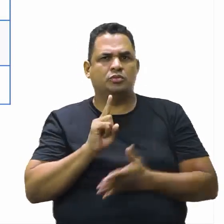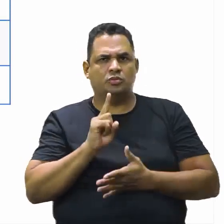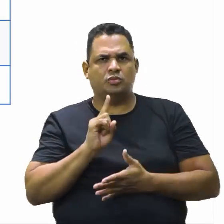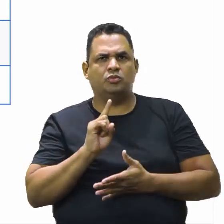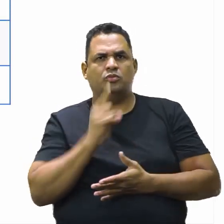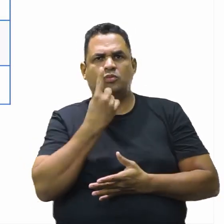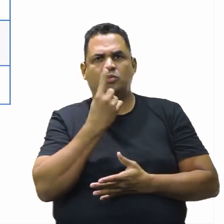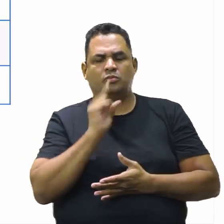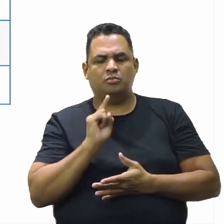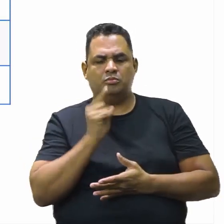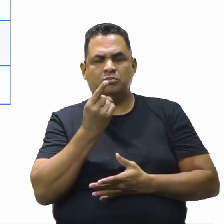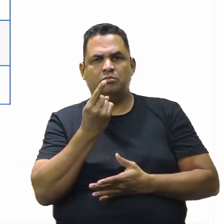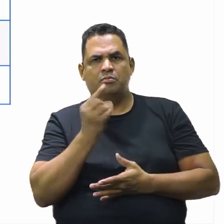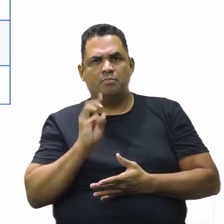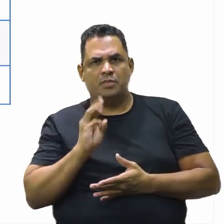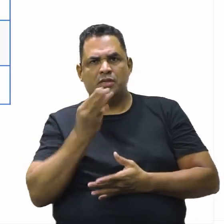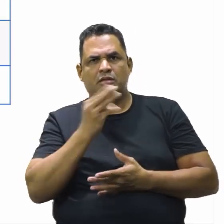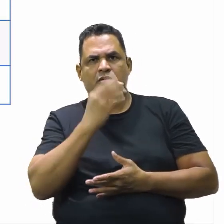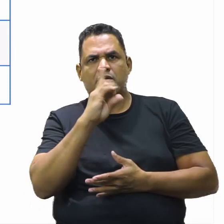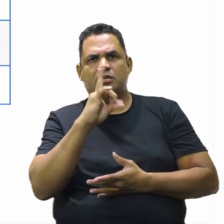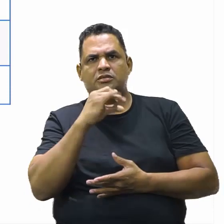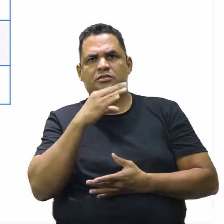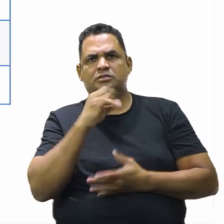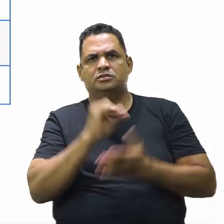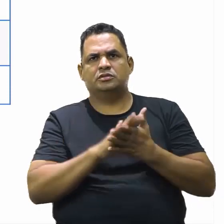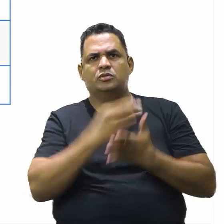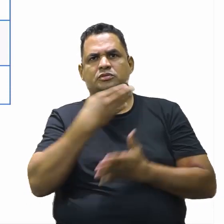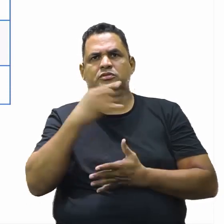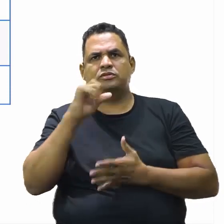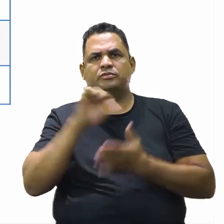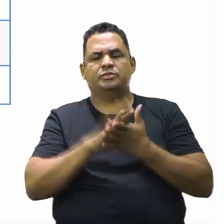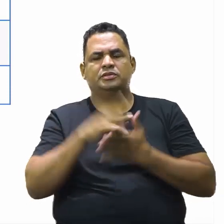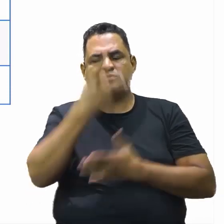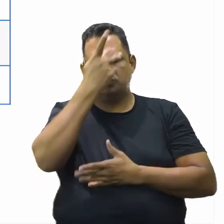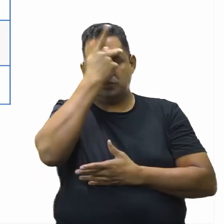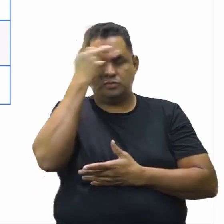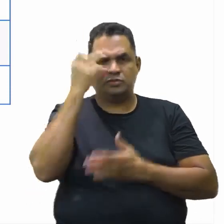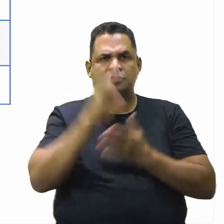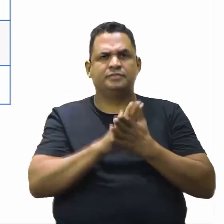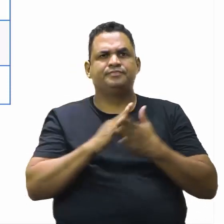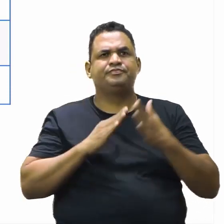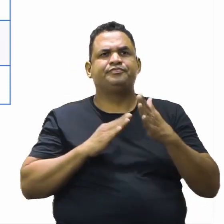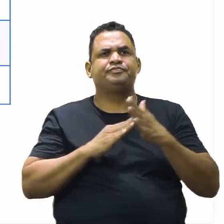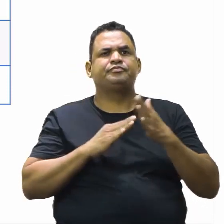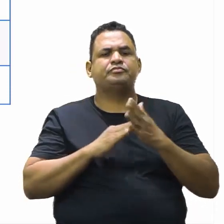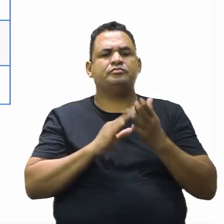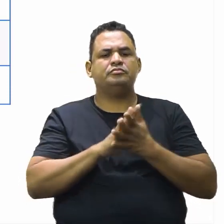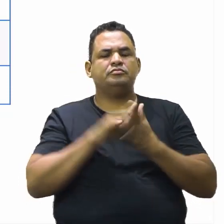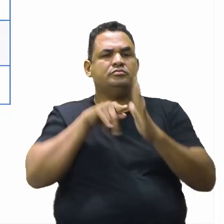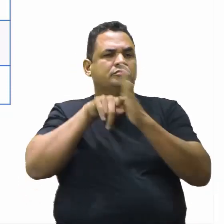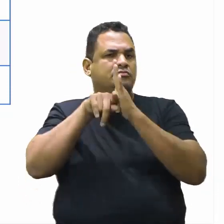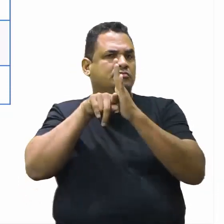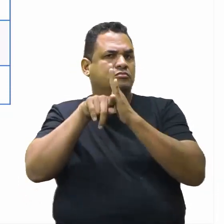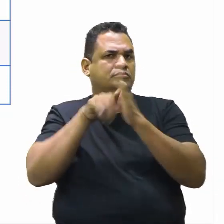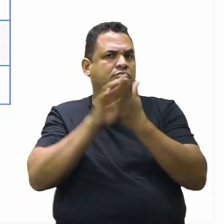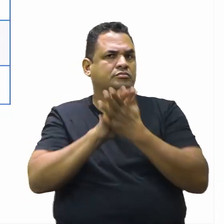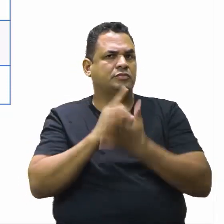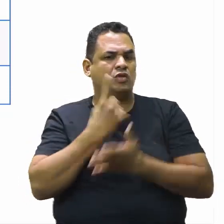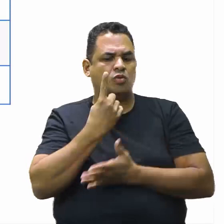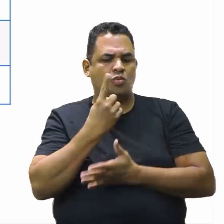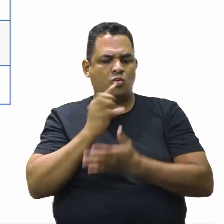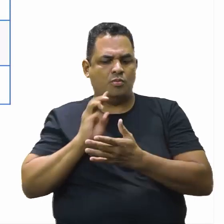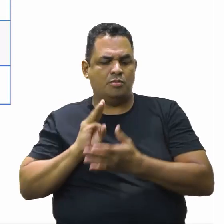1.815.278 pessoas, com base em 2021. No último censo,